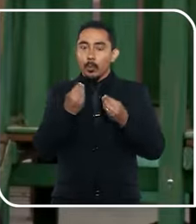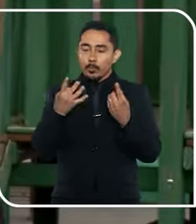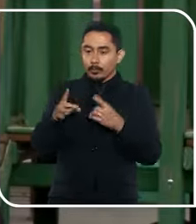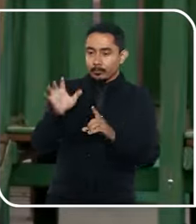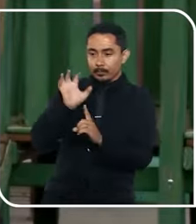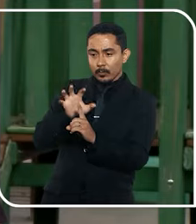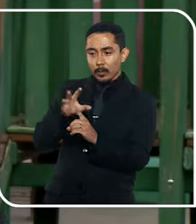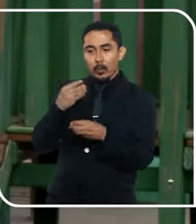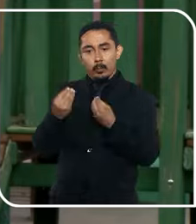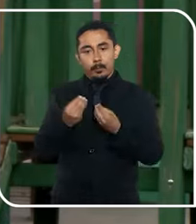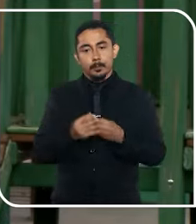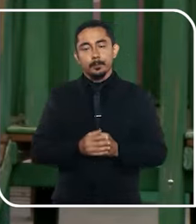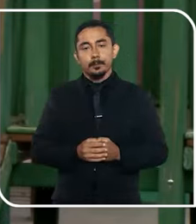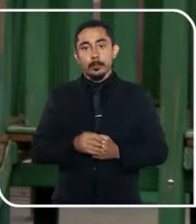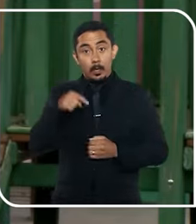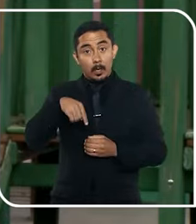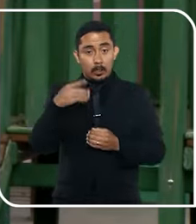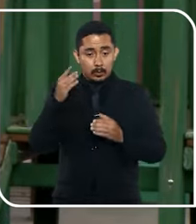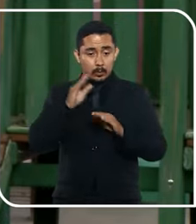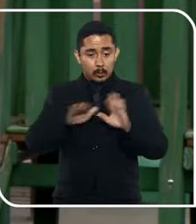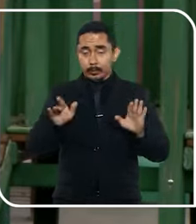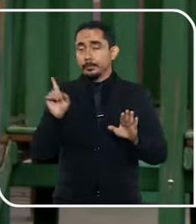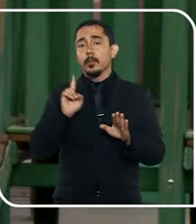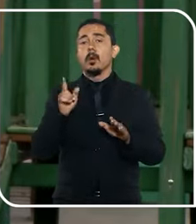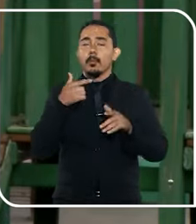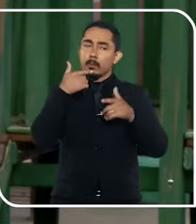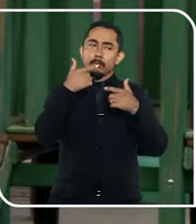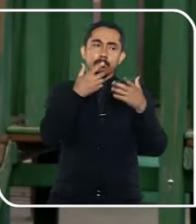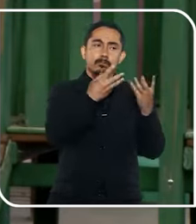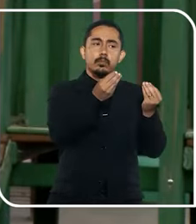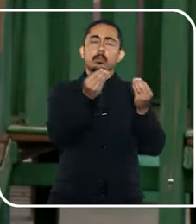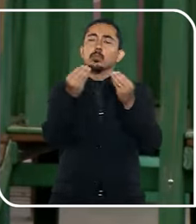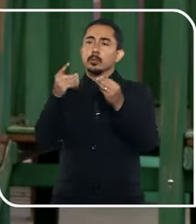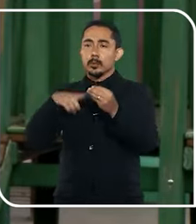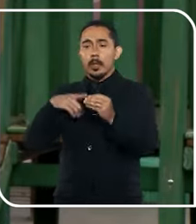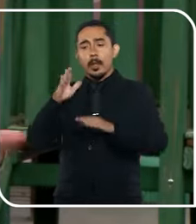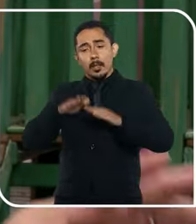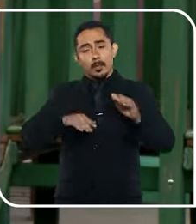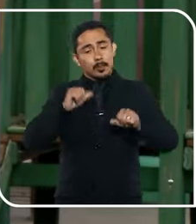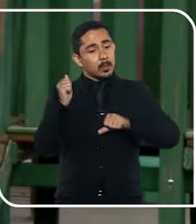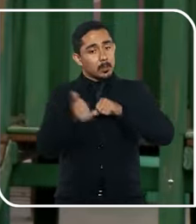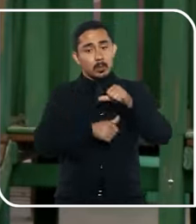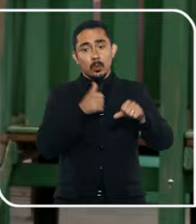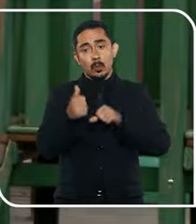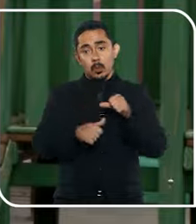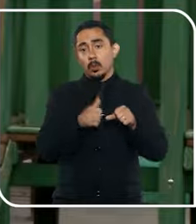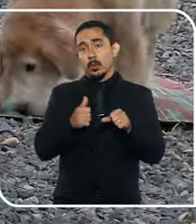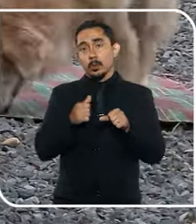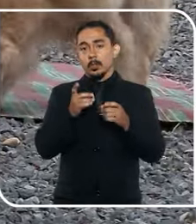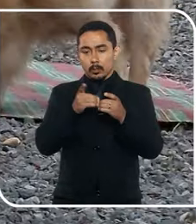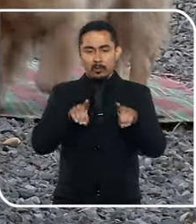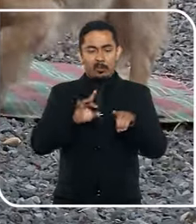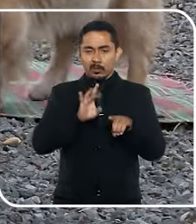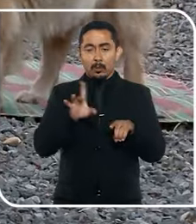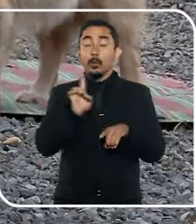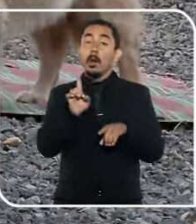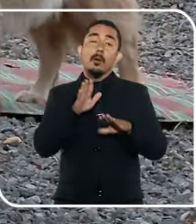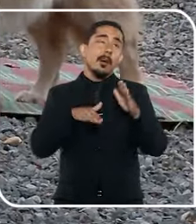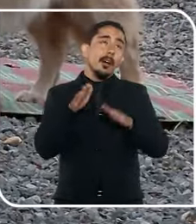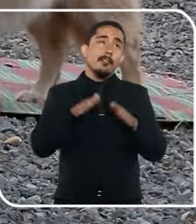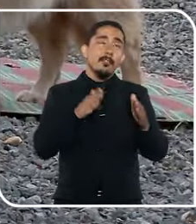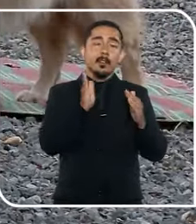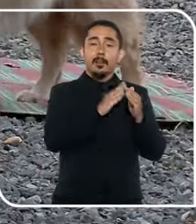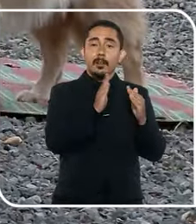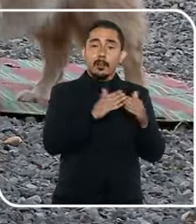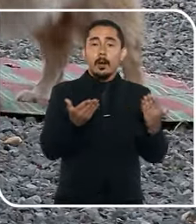Sim, não só nesse caso, mas de todos os clientes que têm alguma mudança, e não só divórcio, mas às vezes mudança